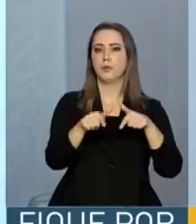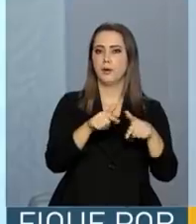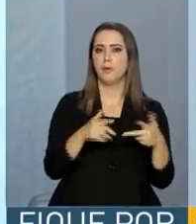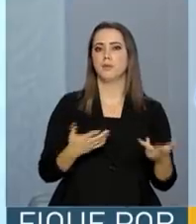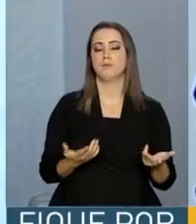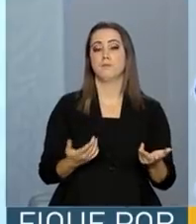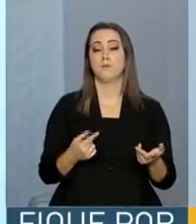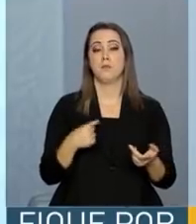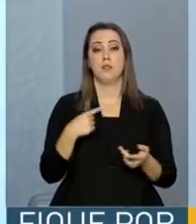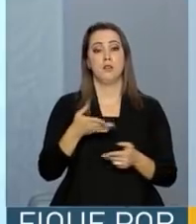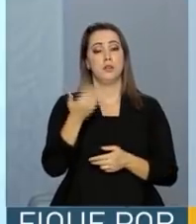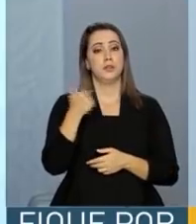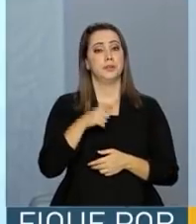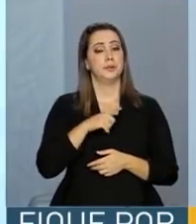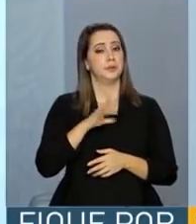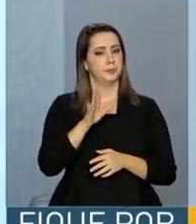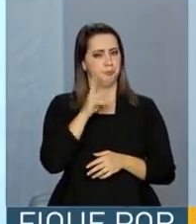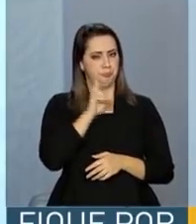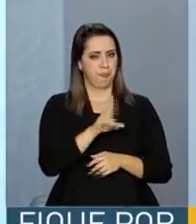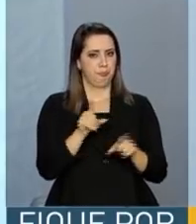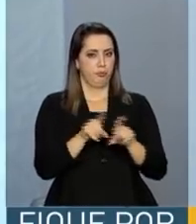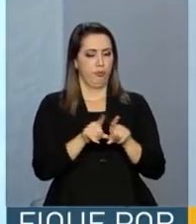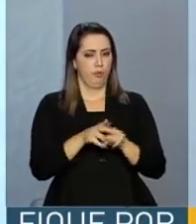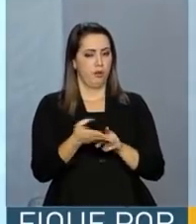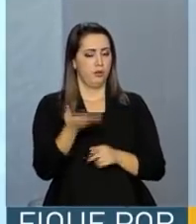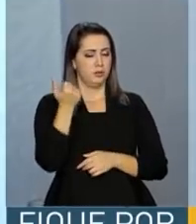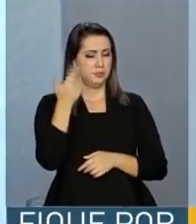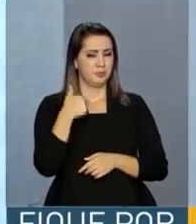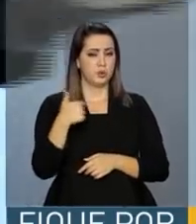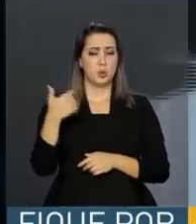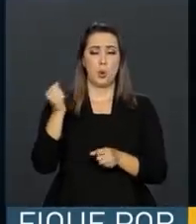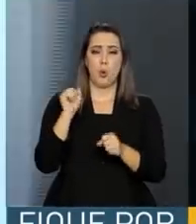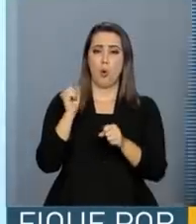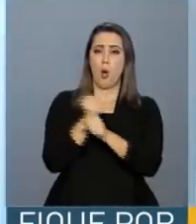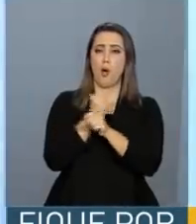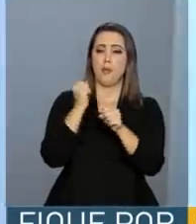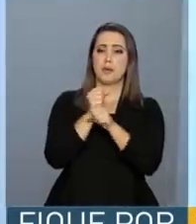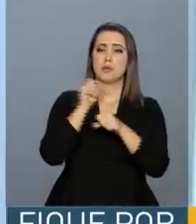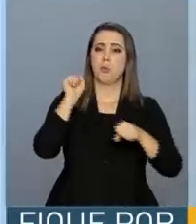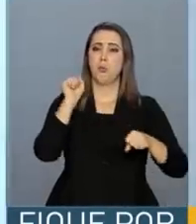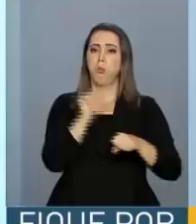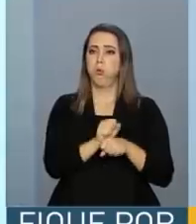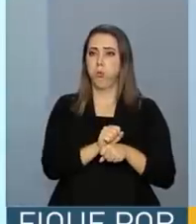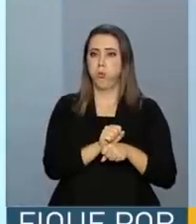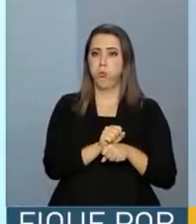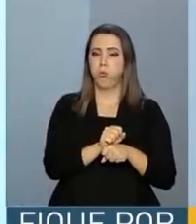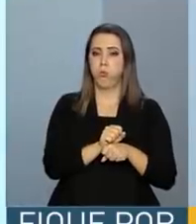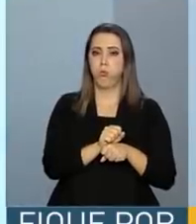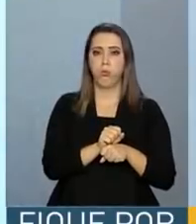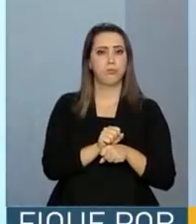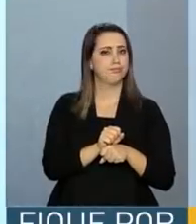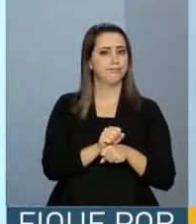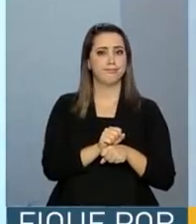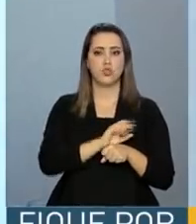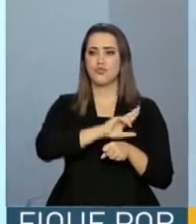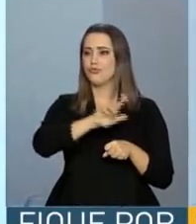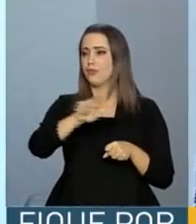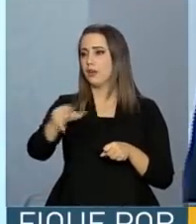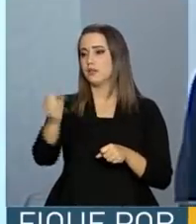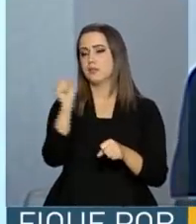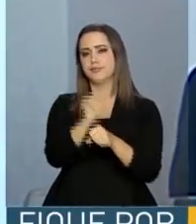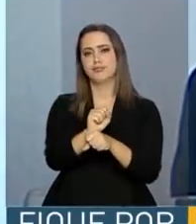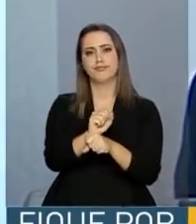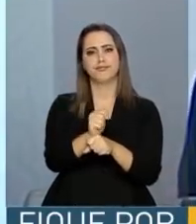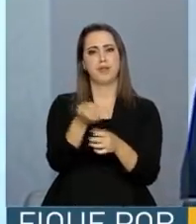que é muito a obra parada está só no minha casa minha vida não se pagavam os fornecedores construtores e